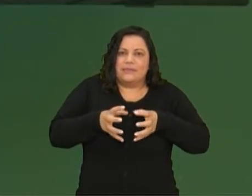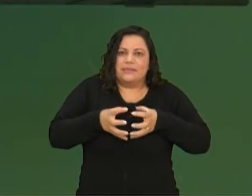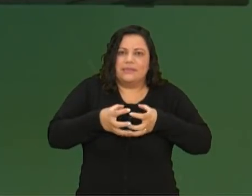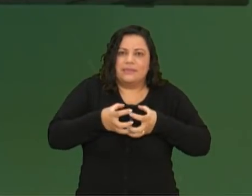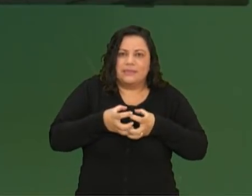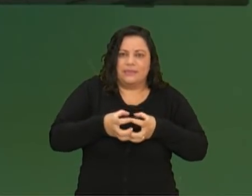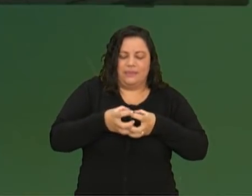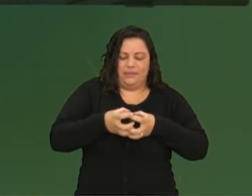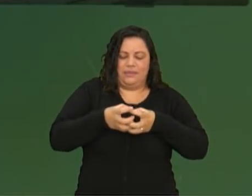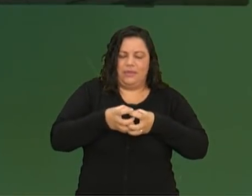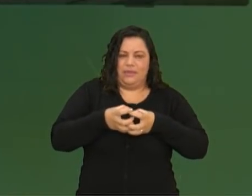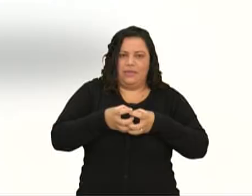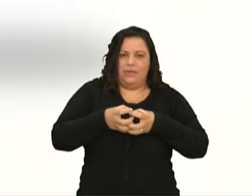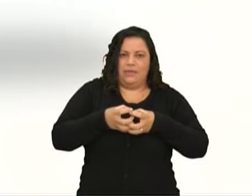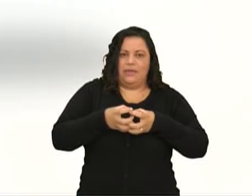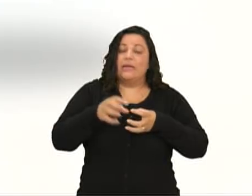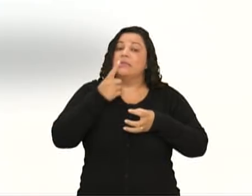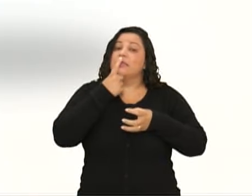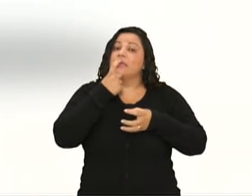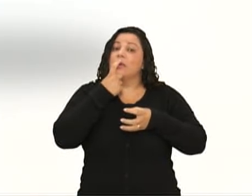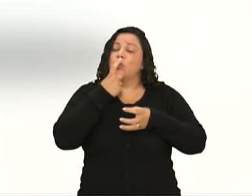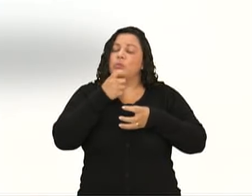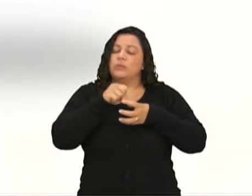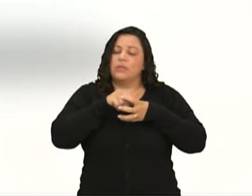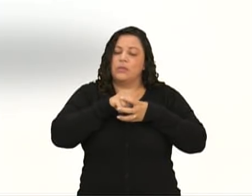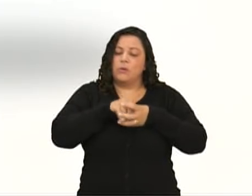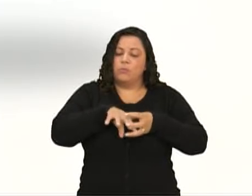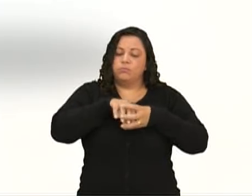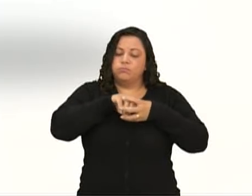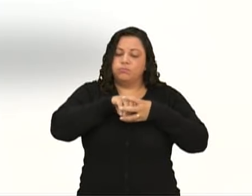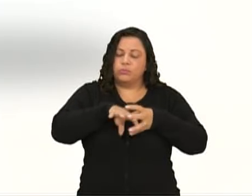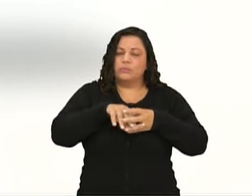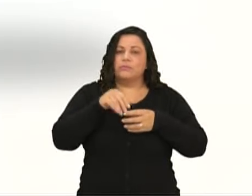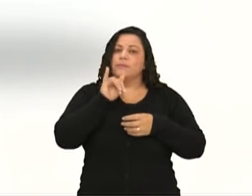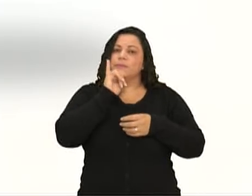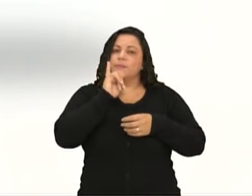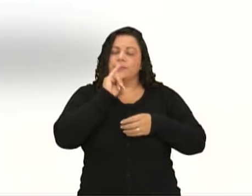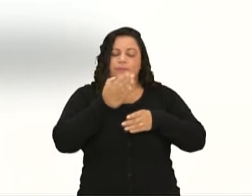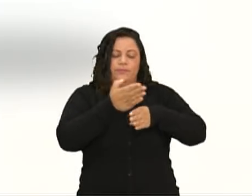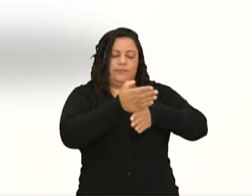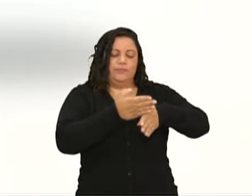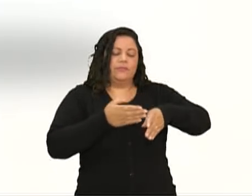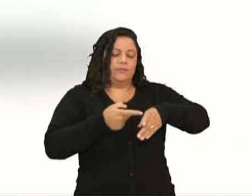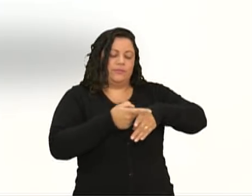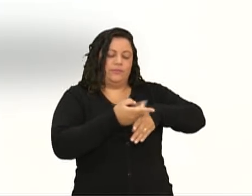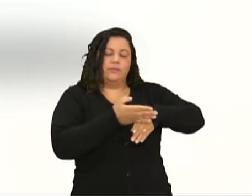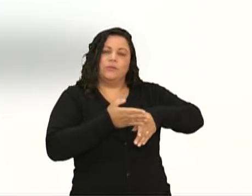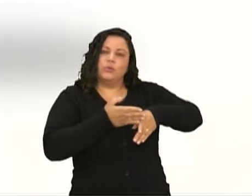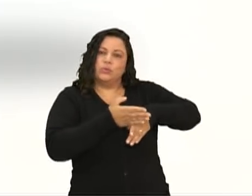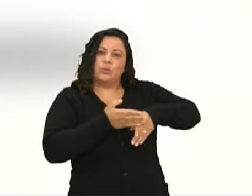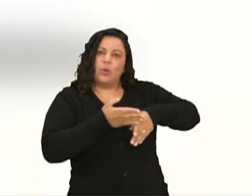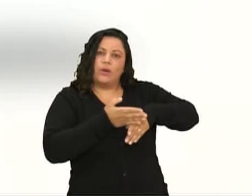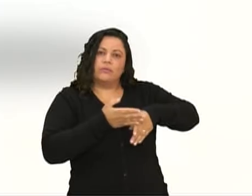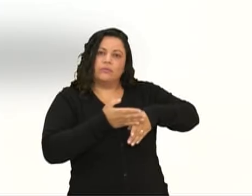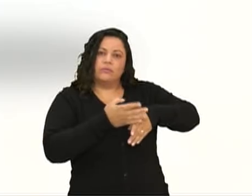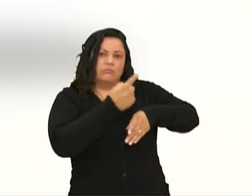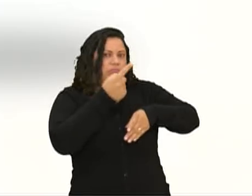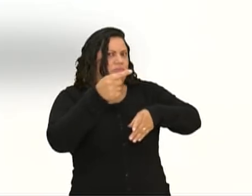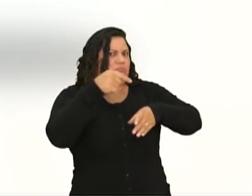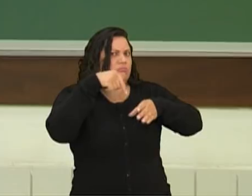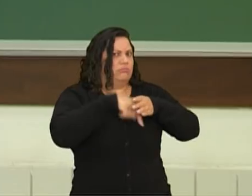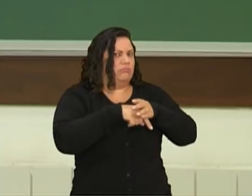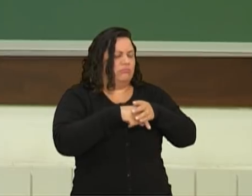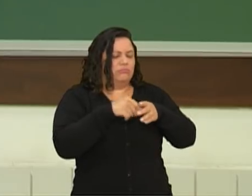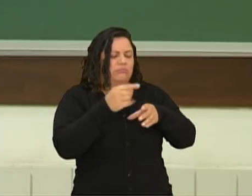impedir a perda de sangue. Então, se você fez um corte que não seja muito profundo, vai sangrar um pouquinho e logo